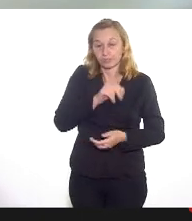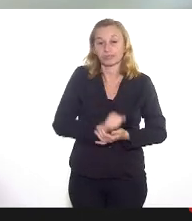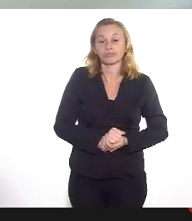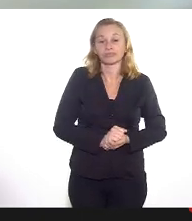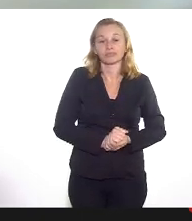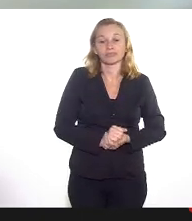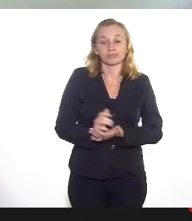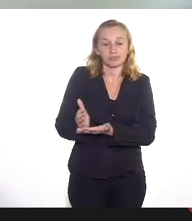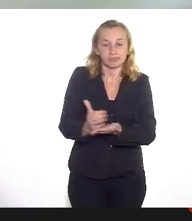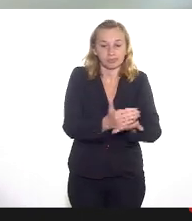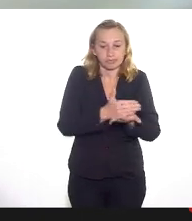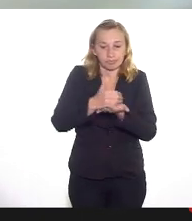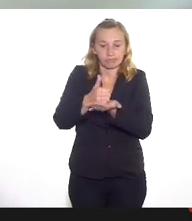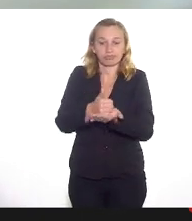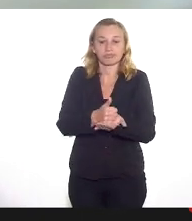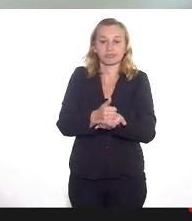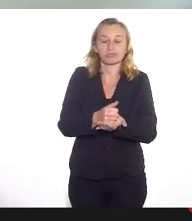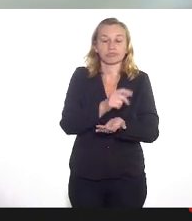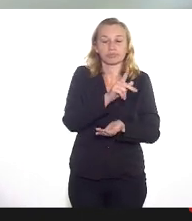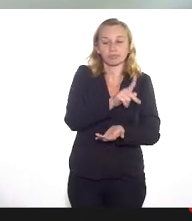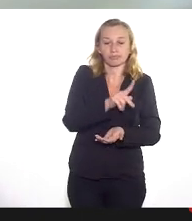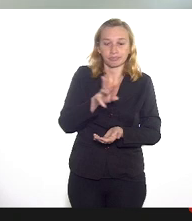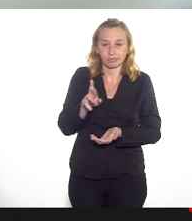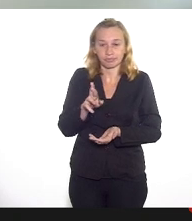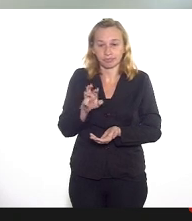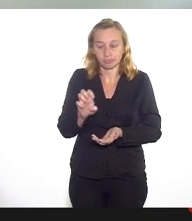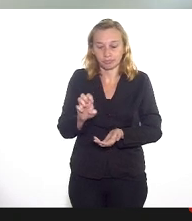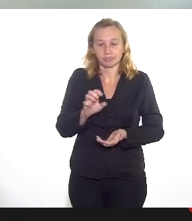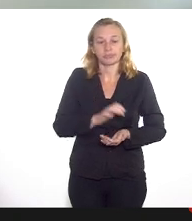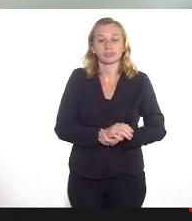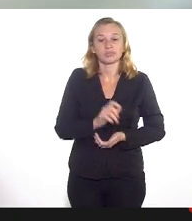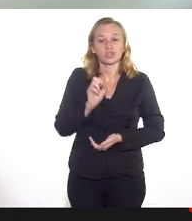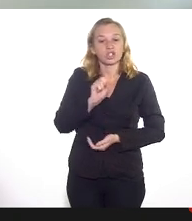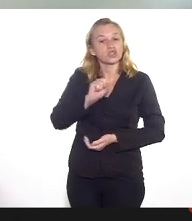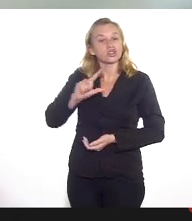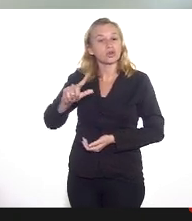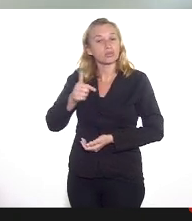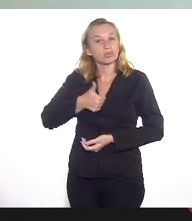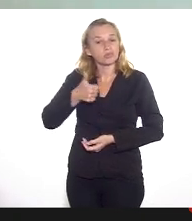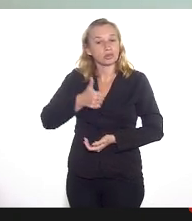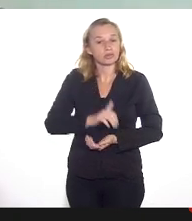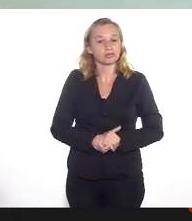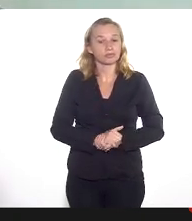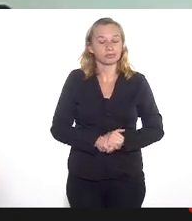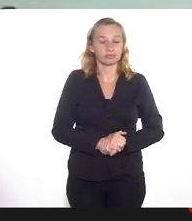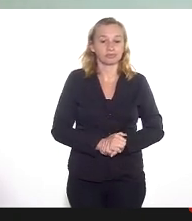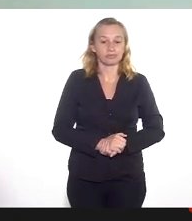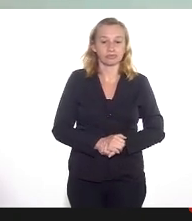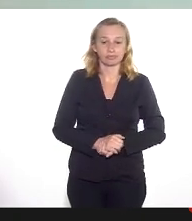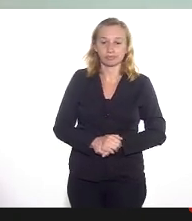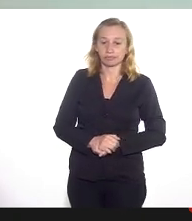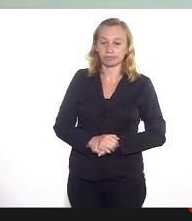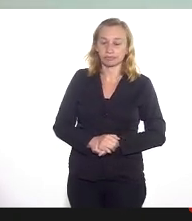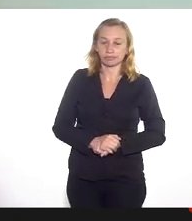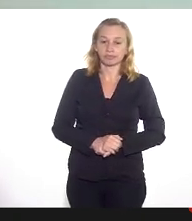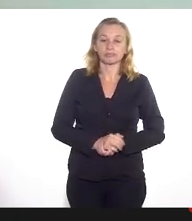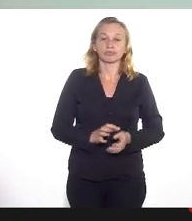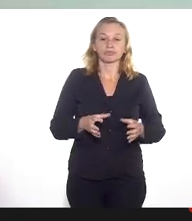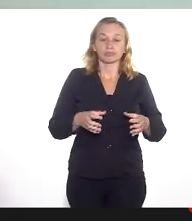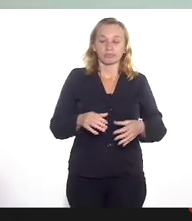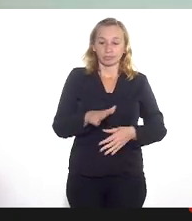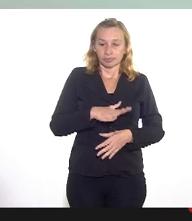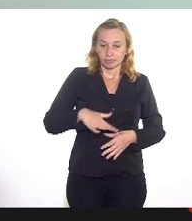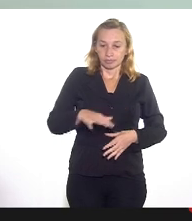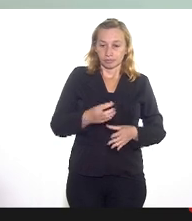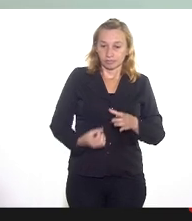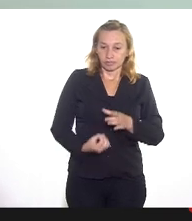da arrecadação da PE. Por favor, Shell primeiro. Para reforçar aí que, como o Andrés falou, né, o campo que a gente tem em produção, que a